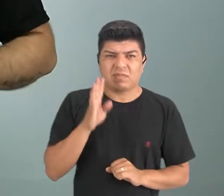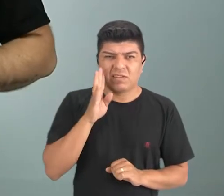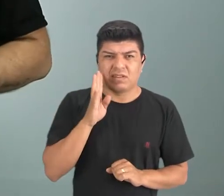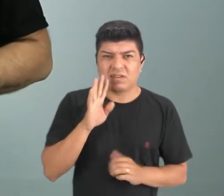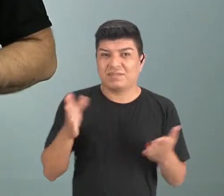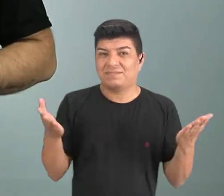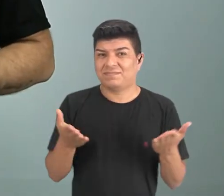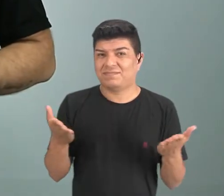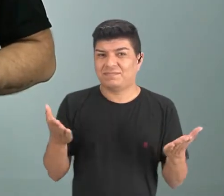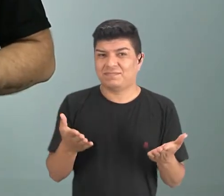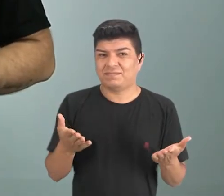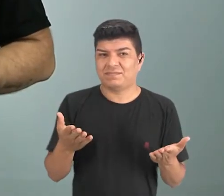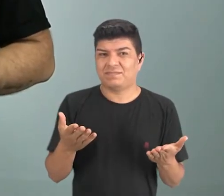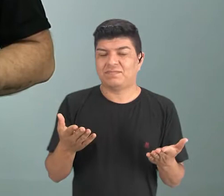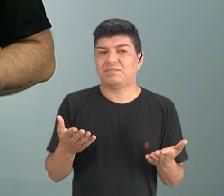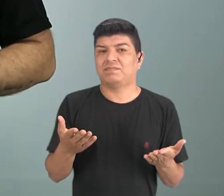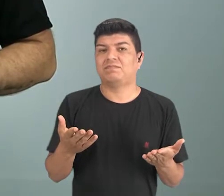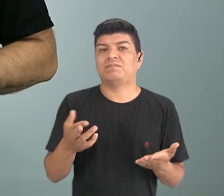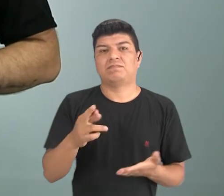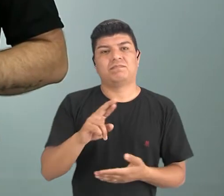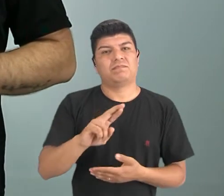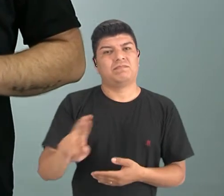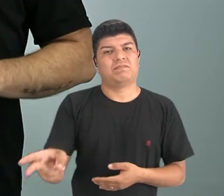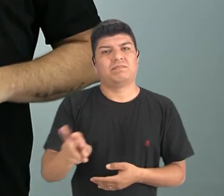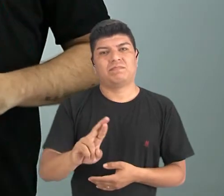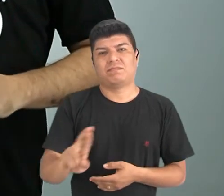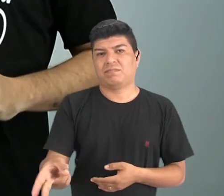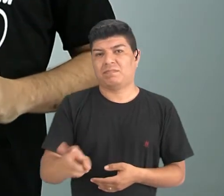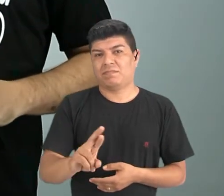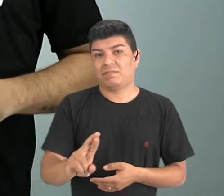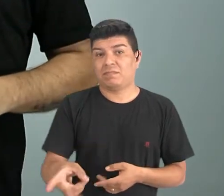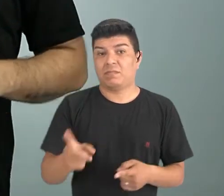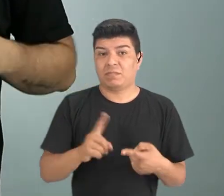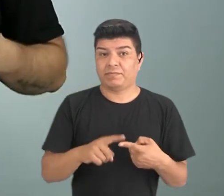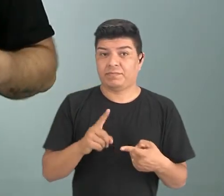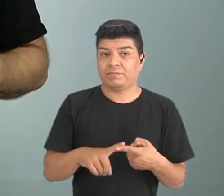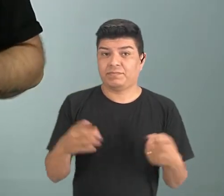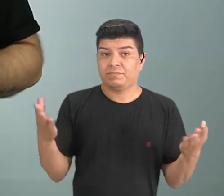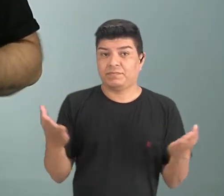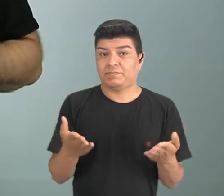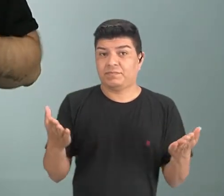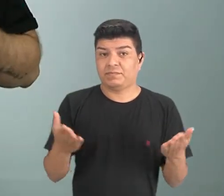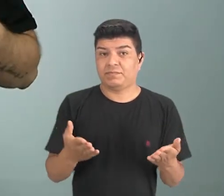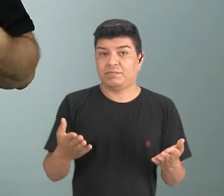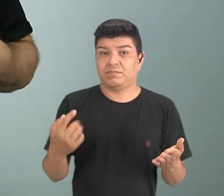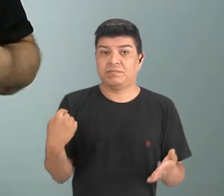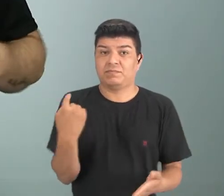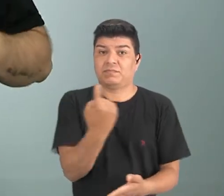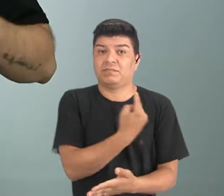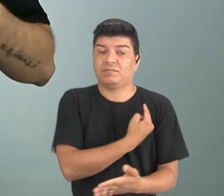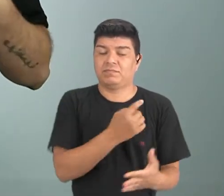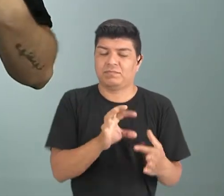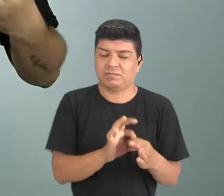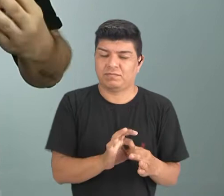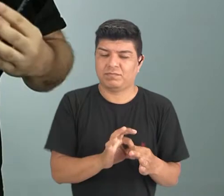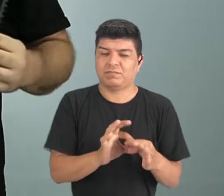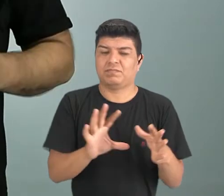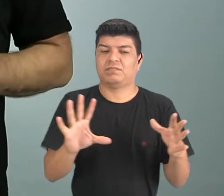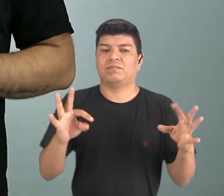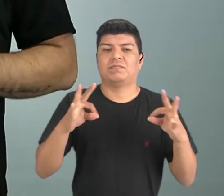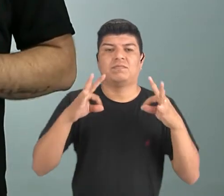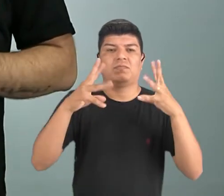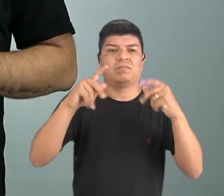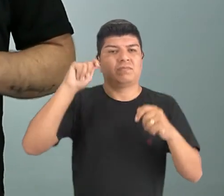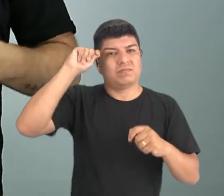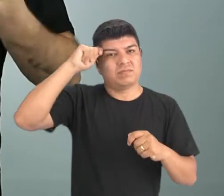legal hoje? Não. Por quê? Porque hoje nós somos livres, todos os negros